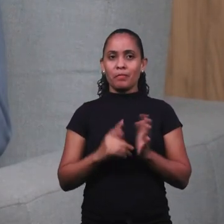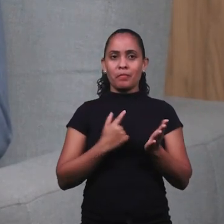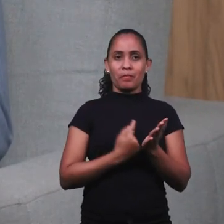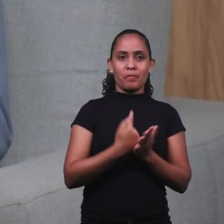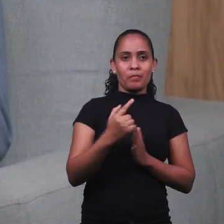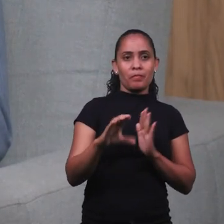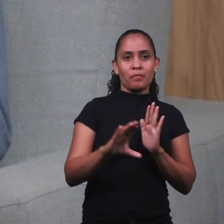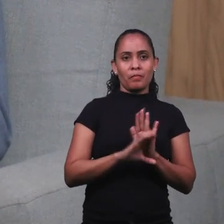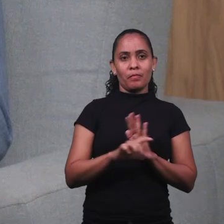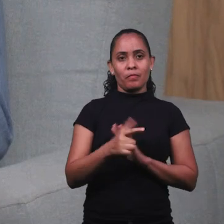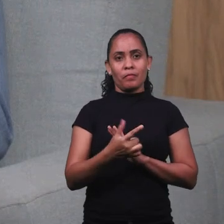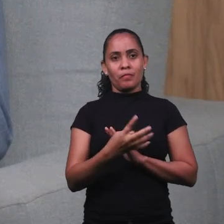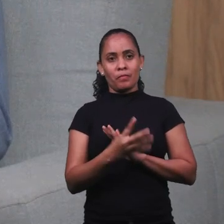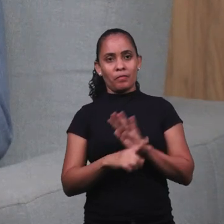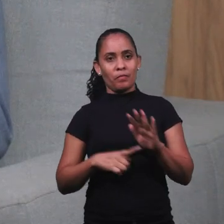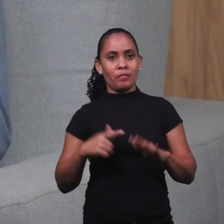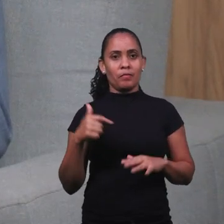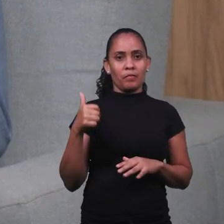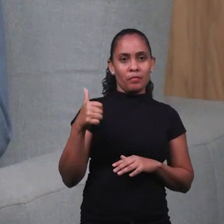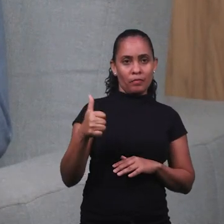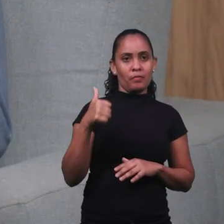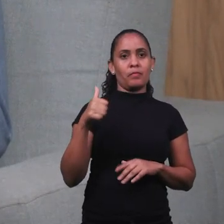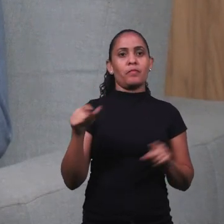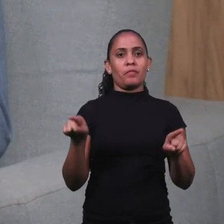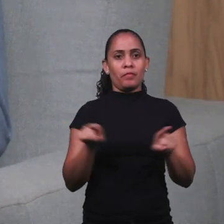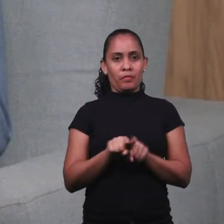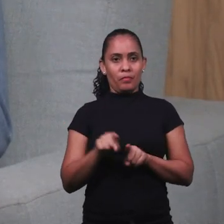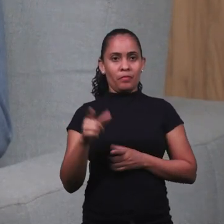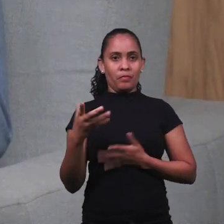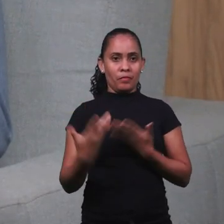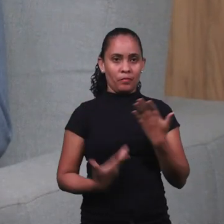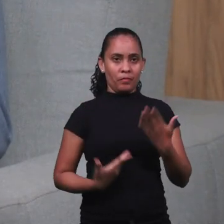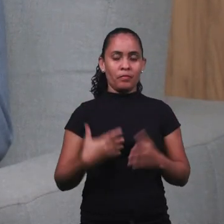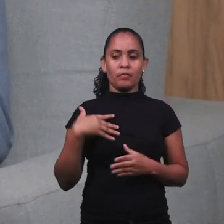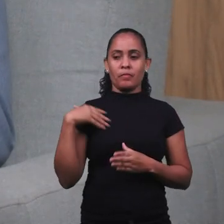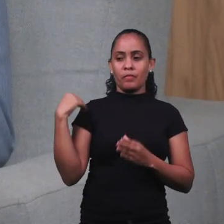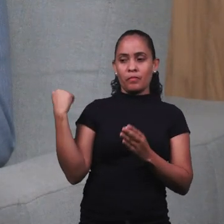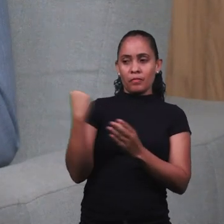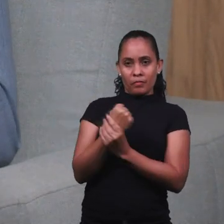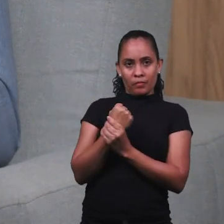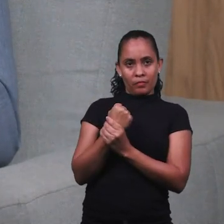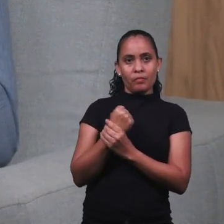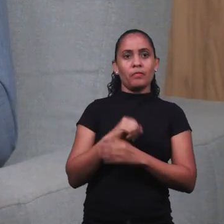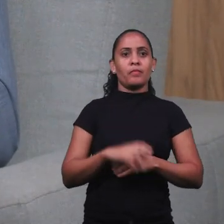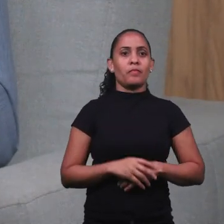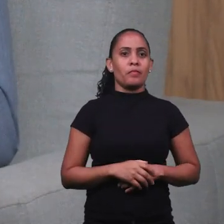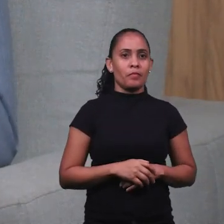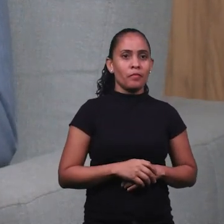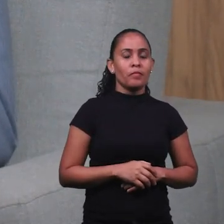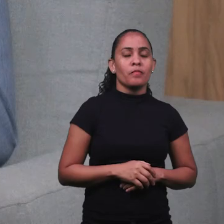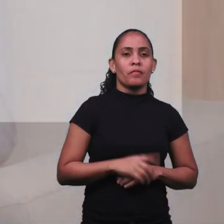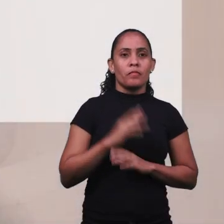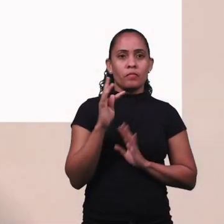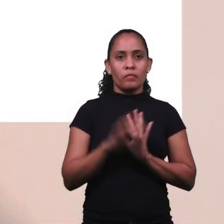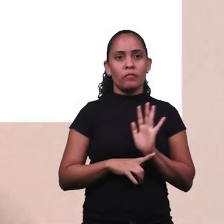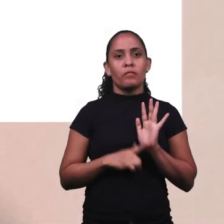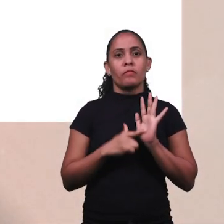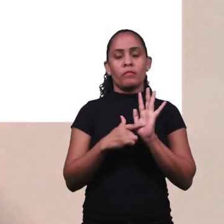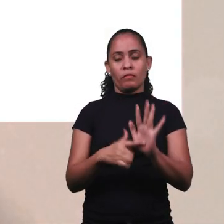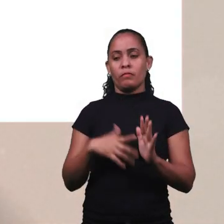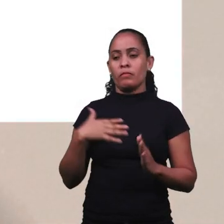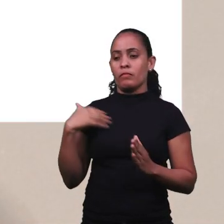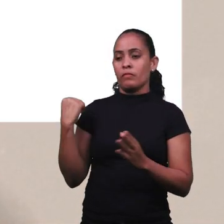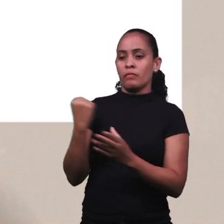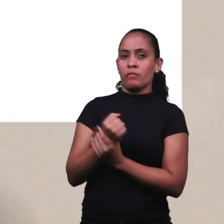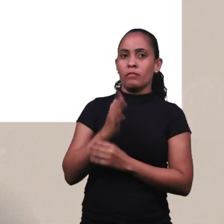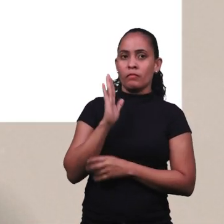Gênesis, capítulo 24, verso 1, a experiência do nosso irmão Abraão. E o texto nos diz assim, e era Abraão